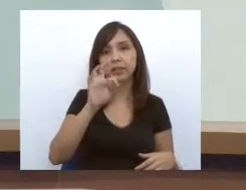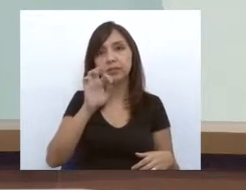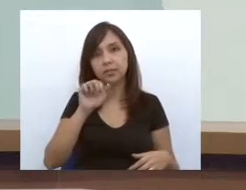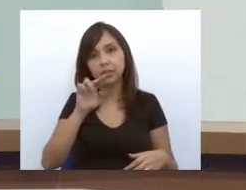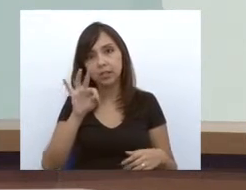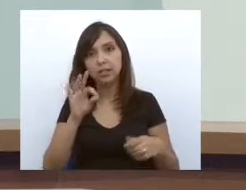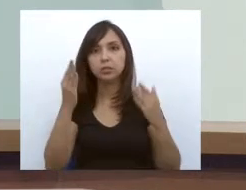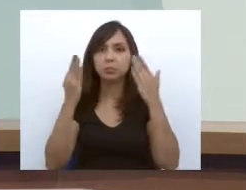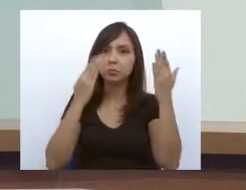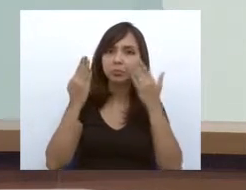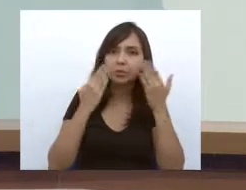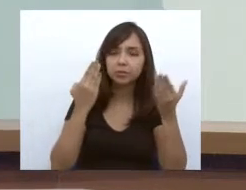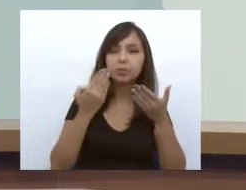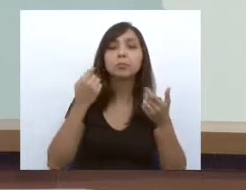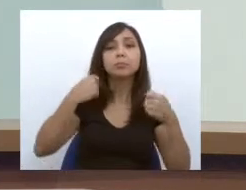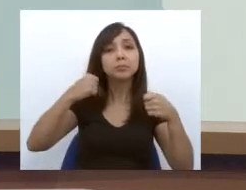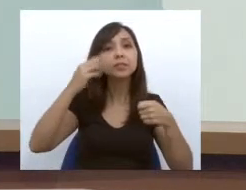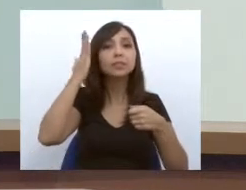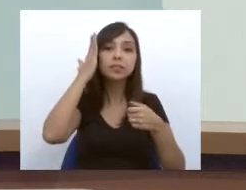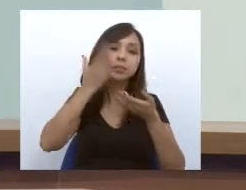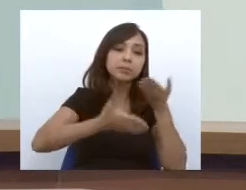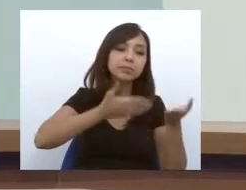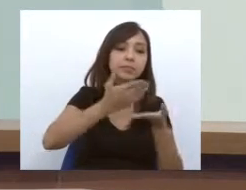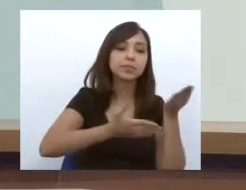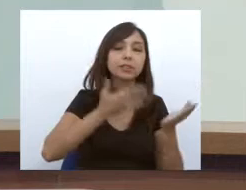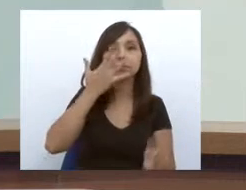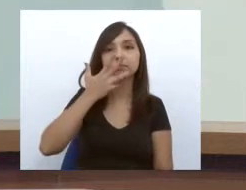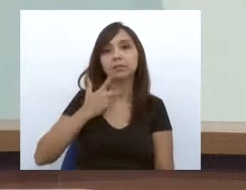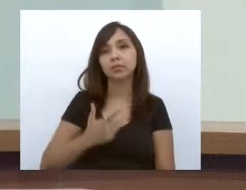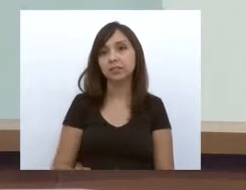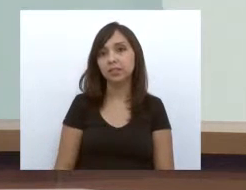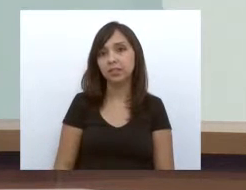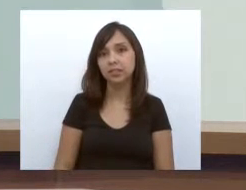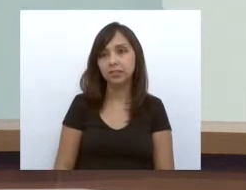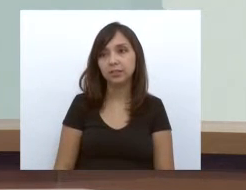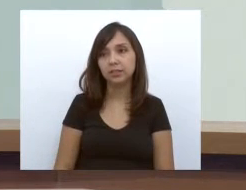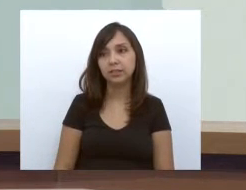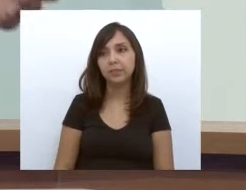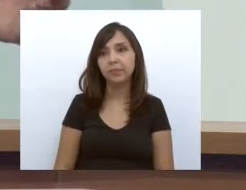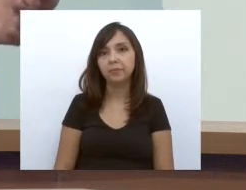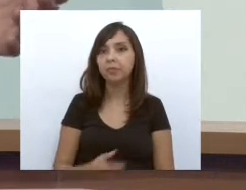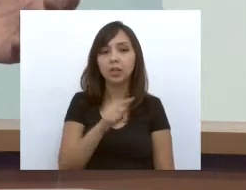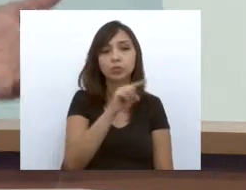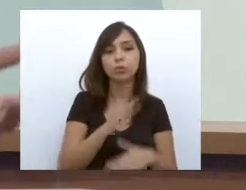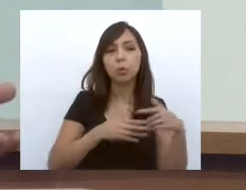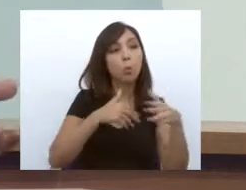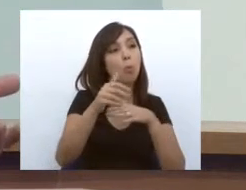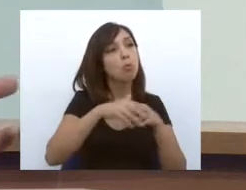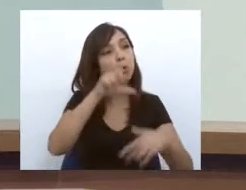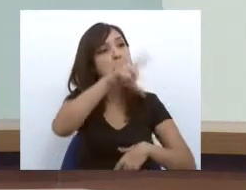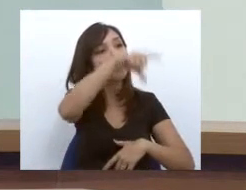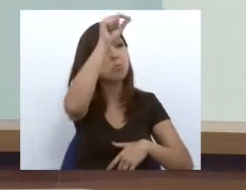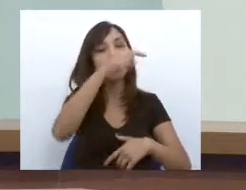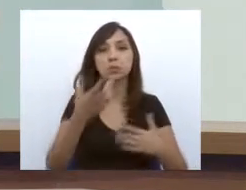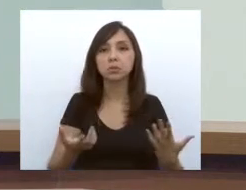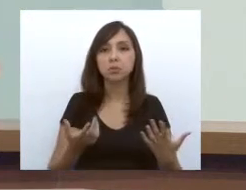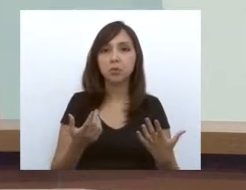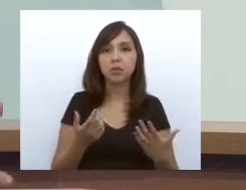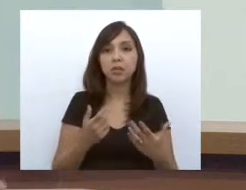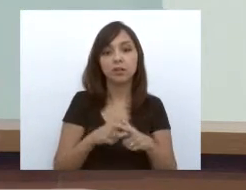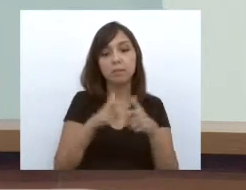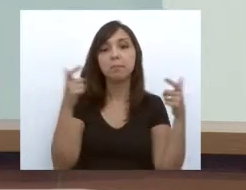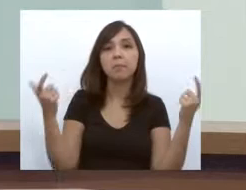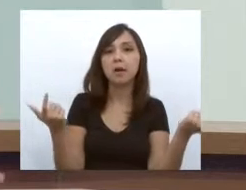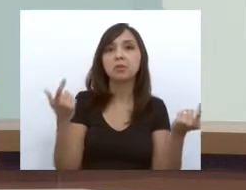psicólogo, pessoas que saibam lidar com a criança, não você lançarem para a sociedade, onde a maioria